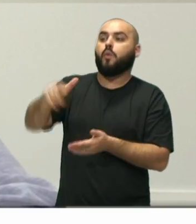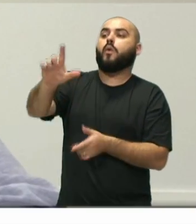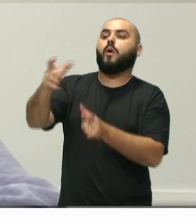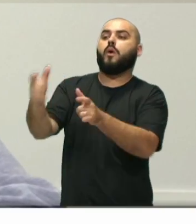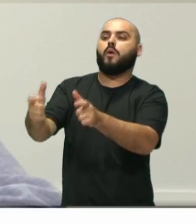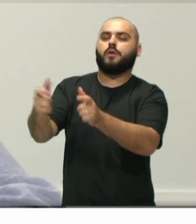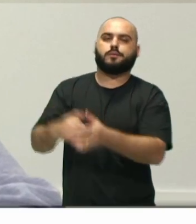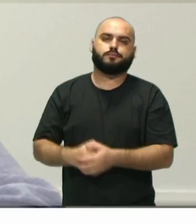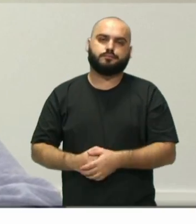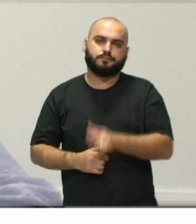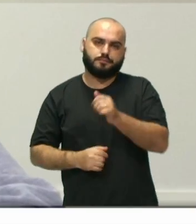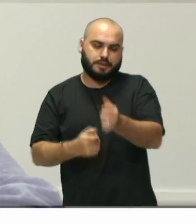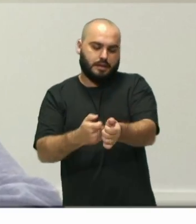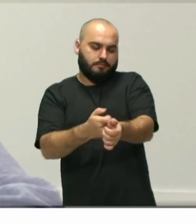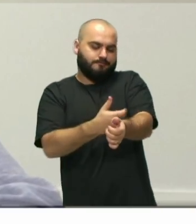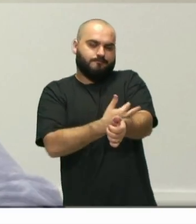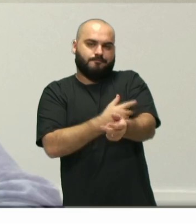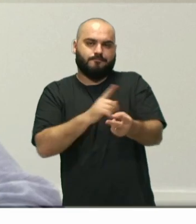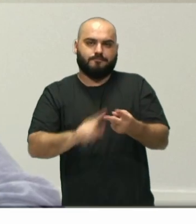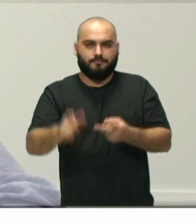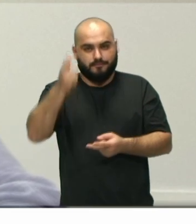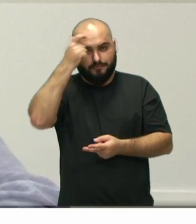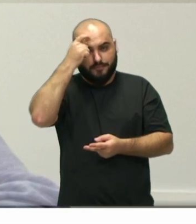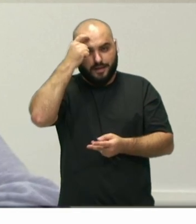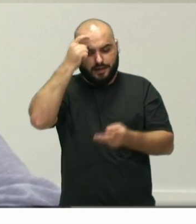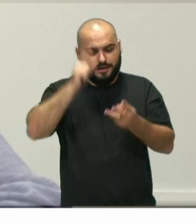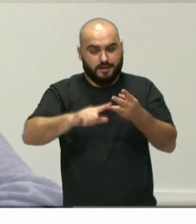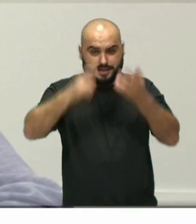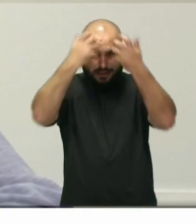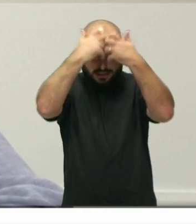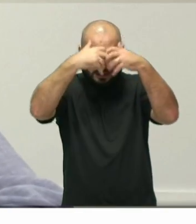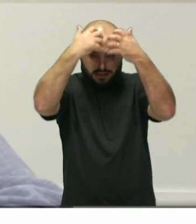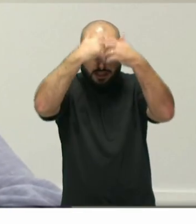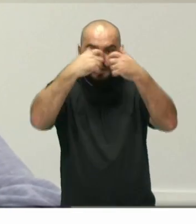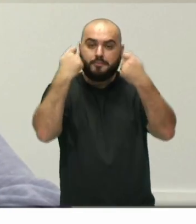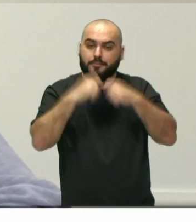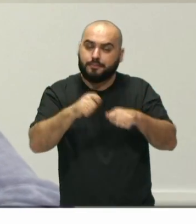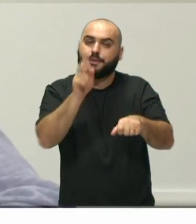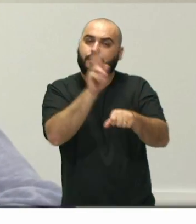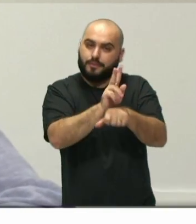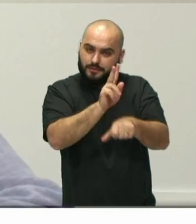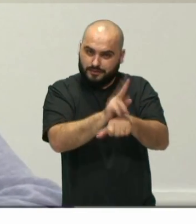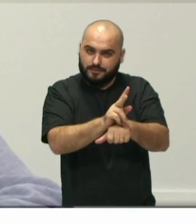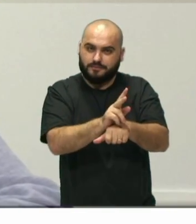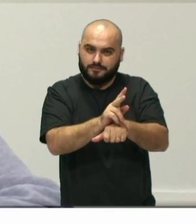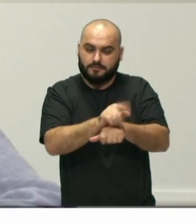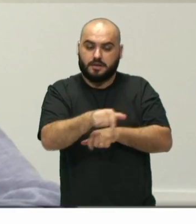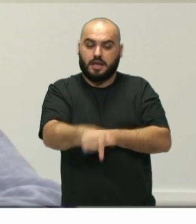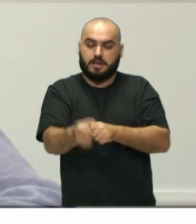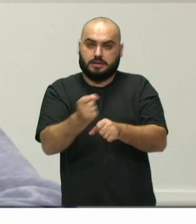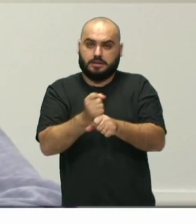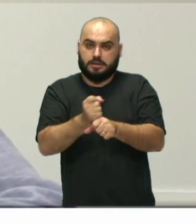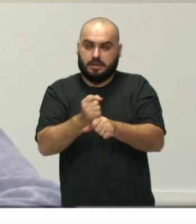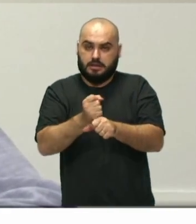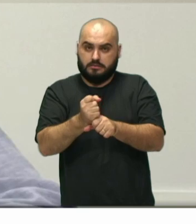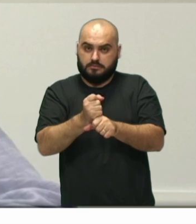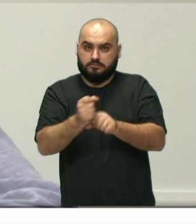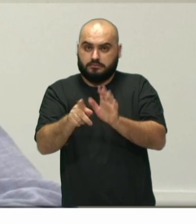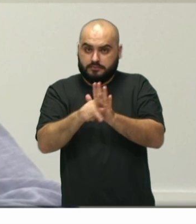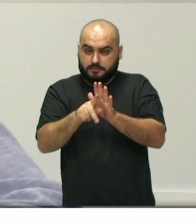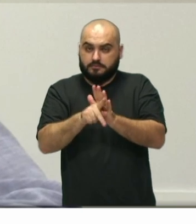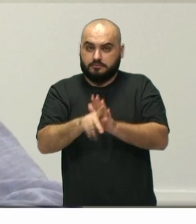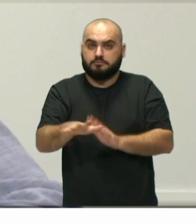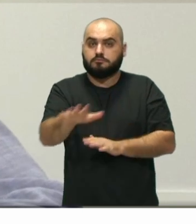questão emocional, a questão da mente, do cérebro, que a gente precisa continuar cuidando, né? Muito foi dito nesse ano de pandemia, mas a